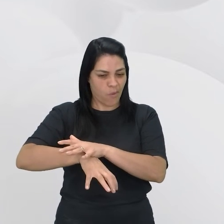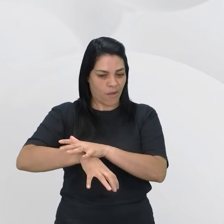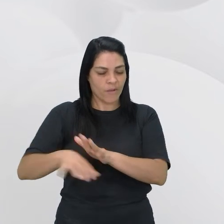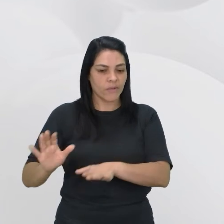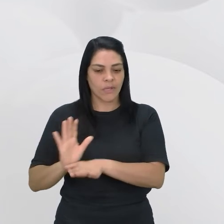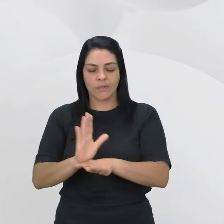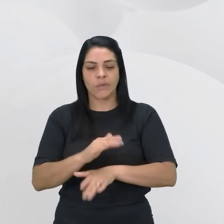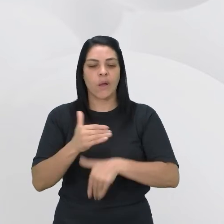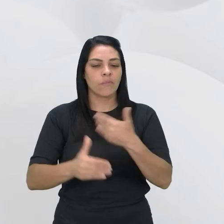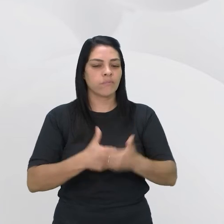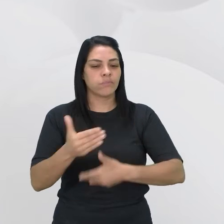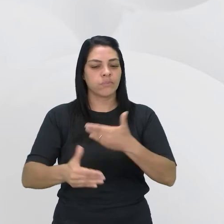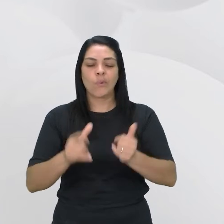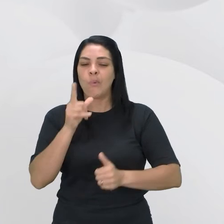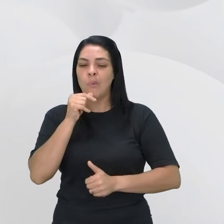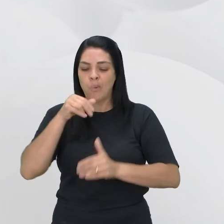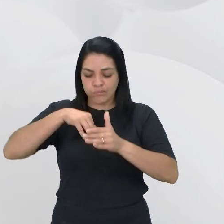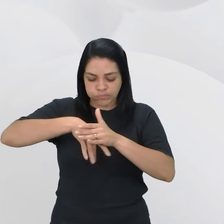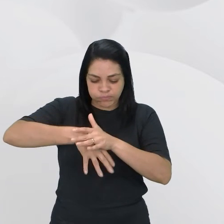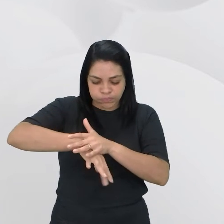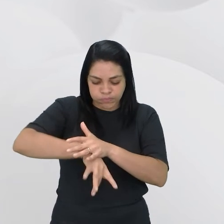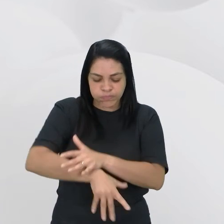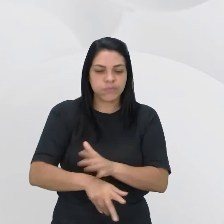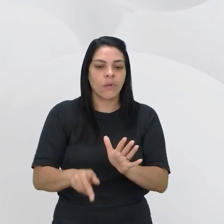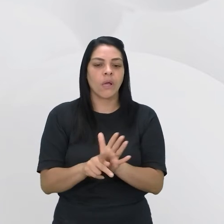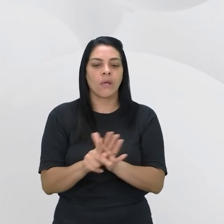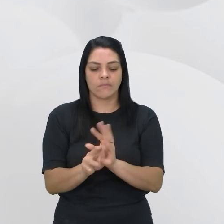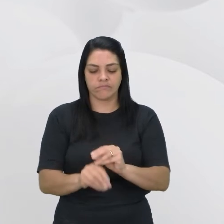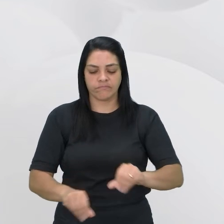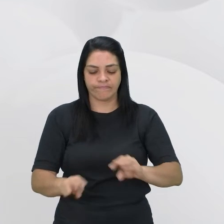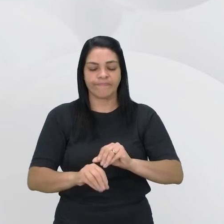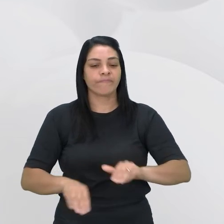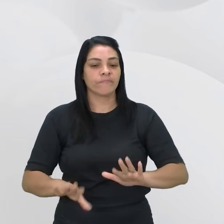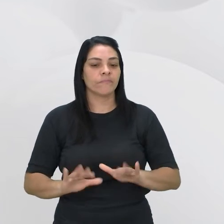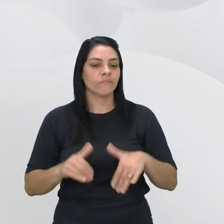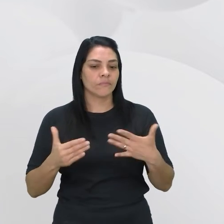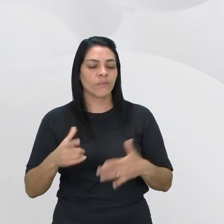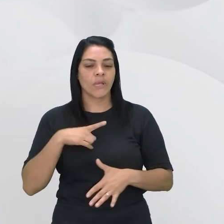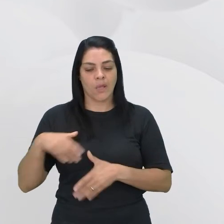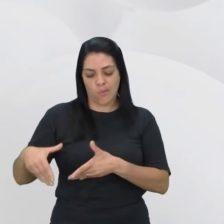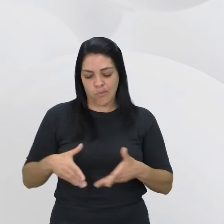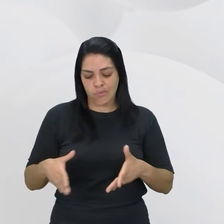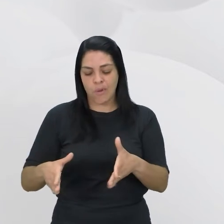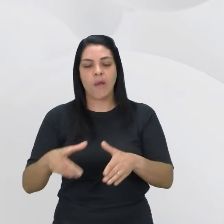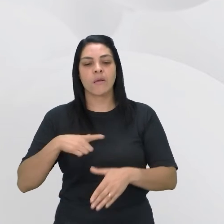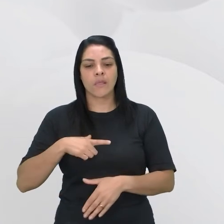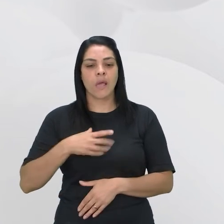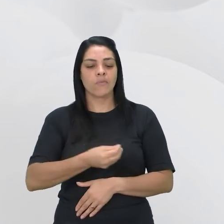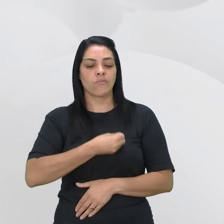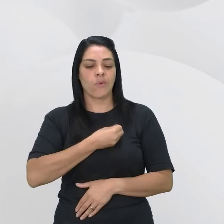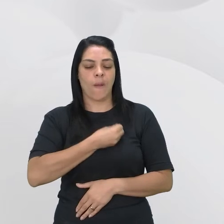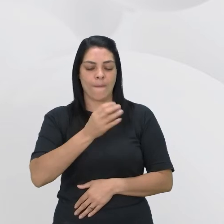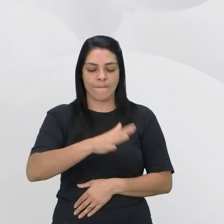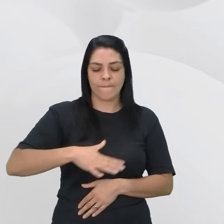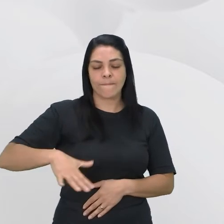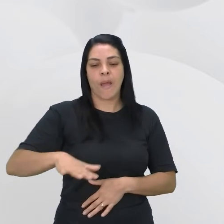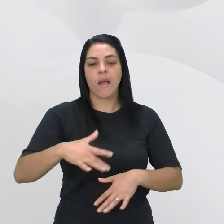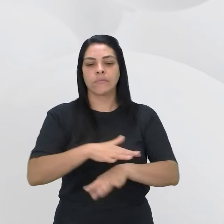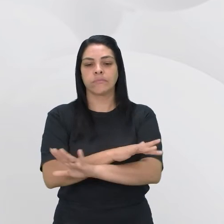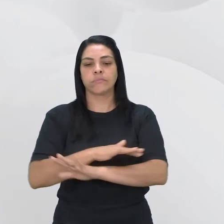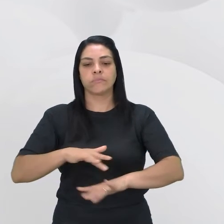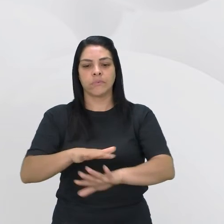processo da água infiltrar no solo, né? Cria esses corredores de biodiversidade, né?